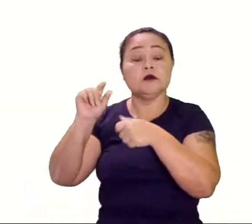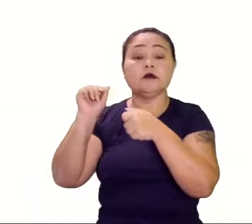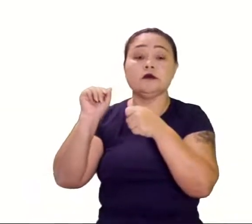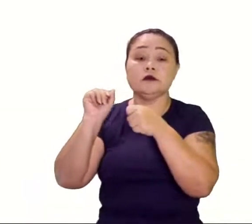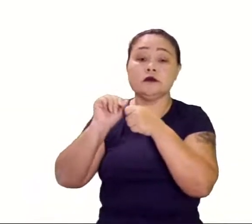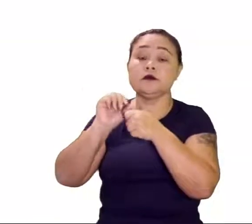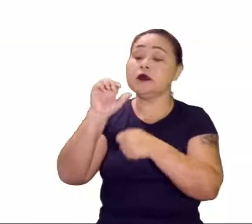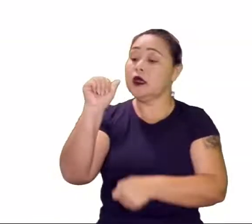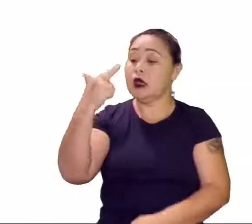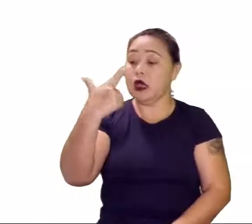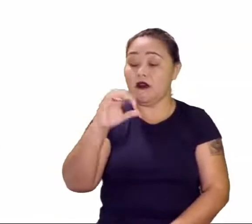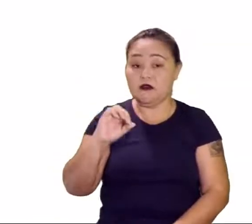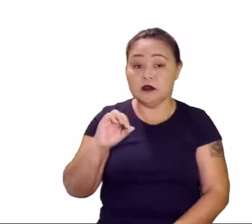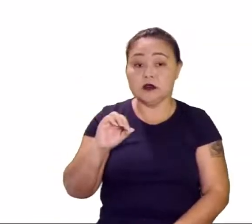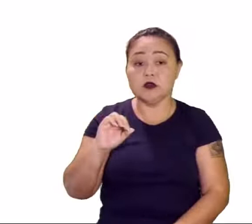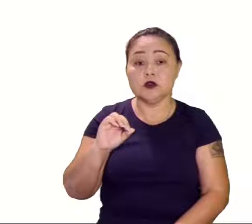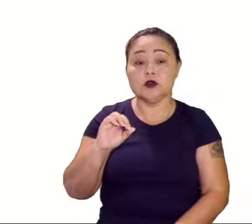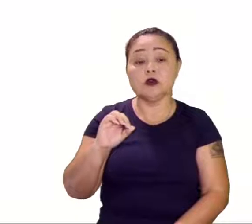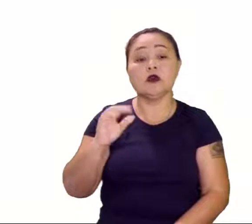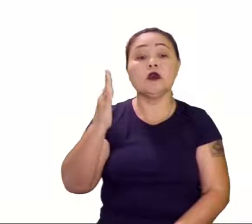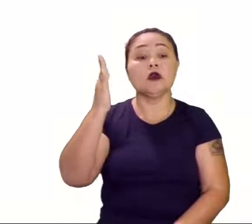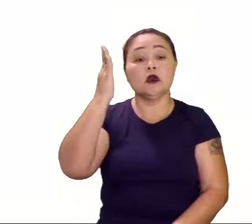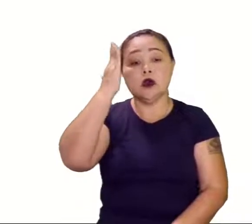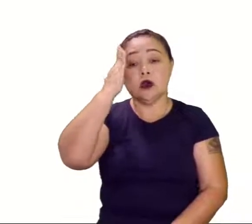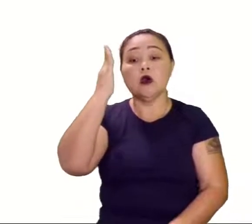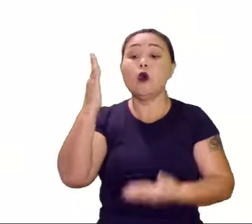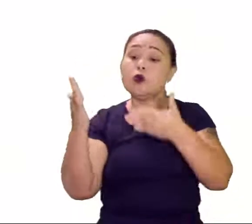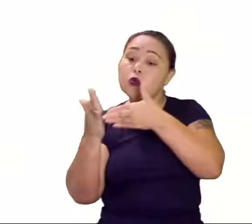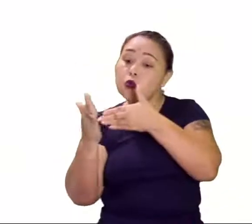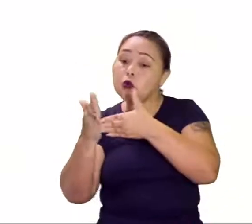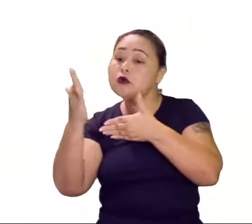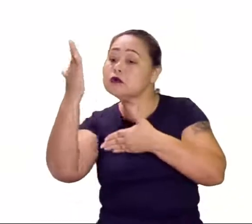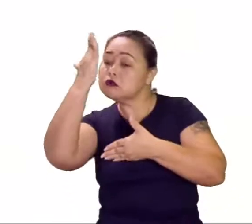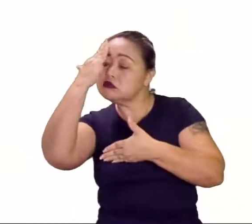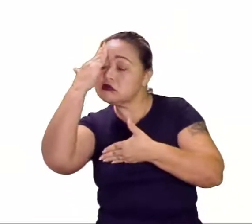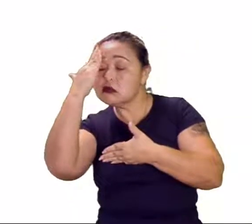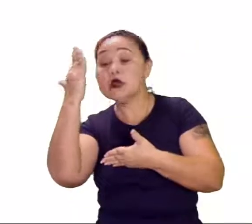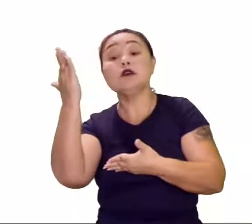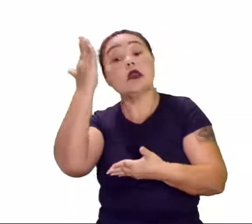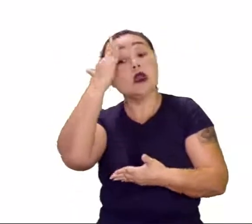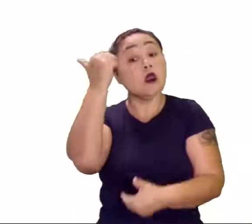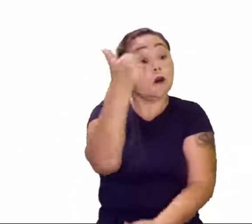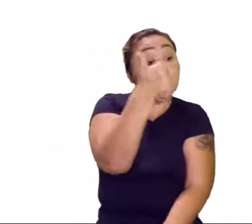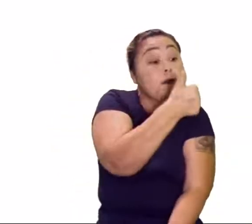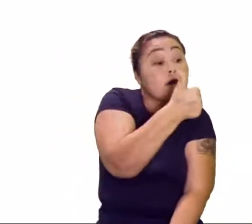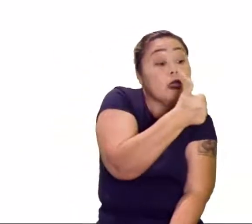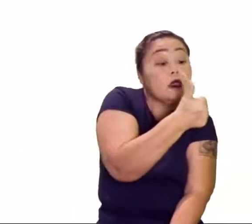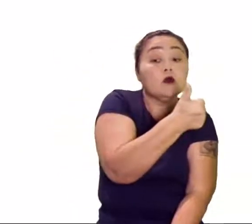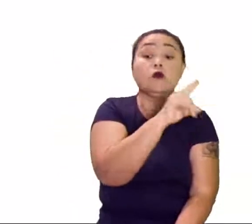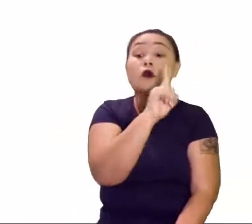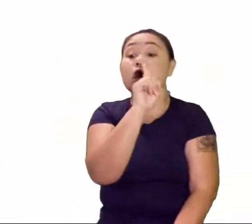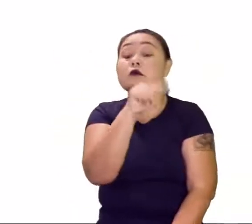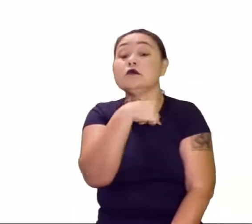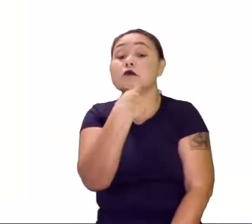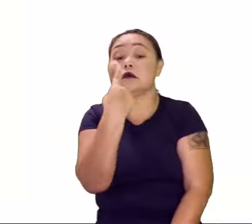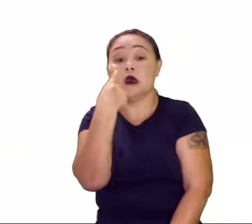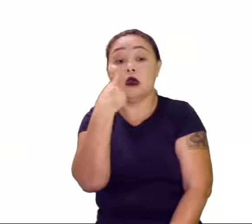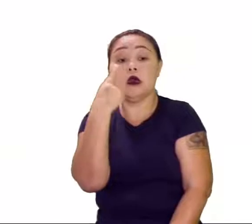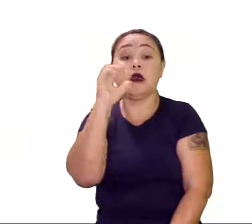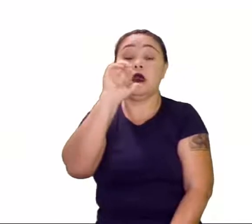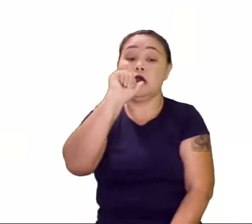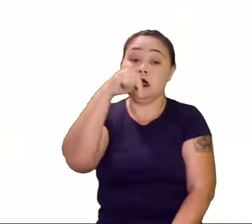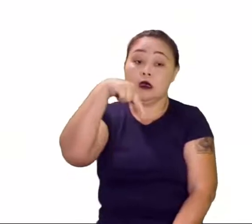agora? O nosso A? 20. Eu sei quem é o último, eu sei quem é o primeiro. Aqui não mostrou, né? Mas é o nosso